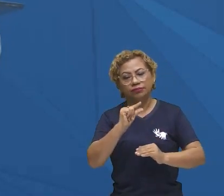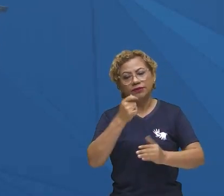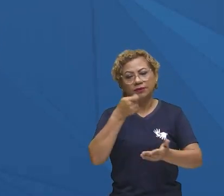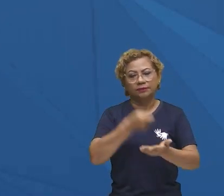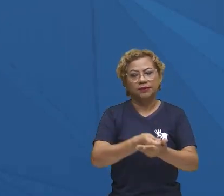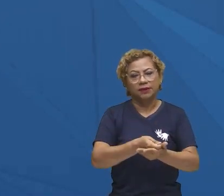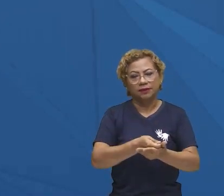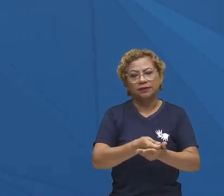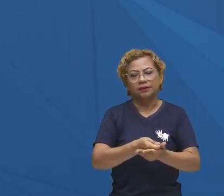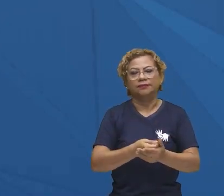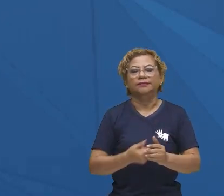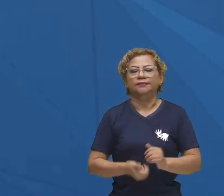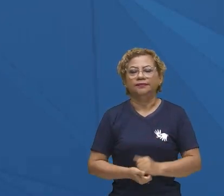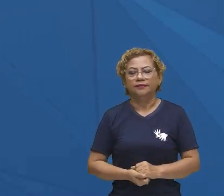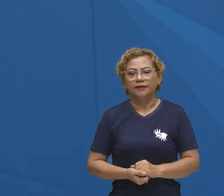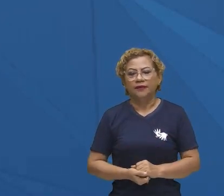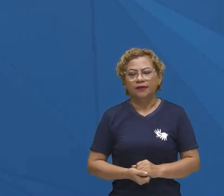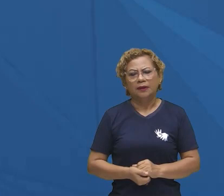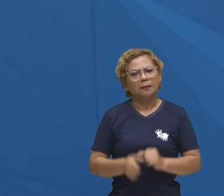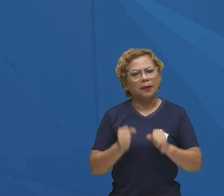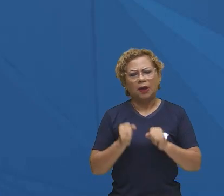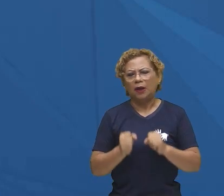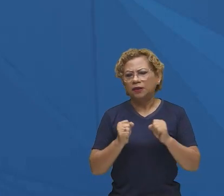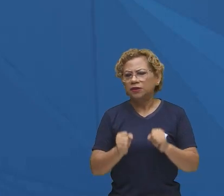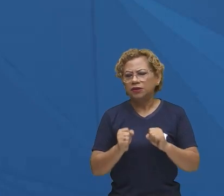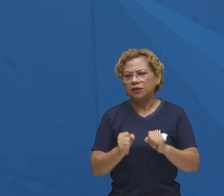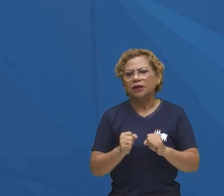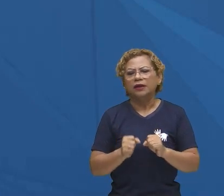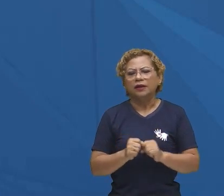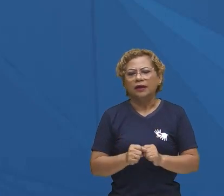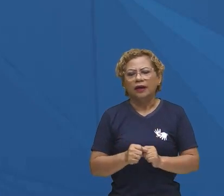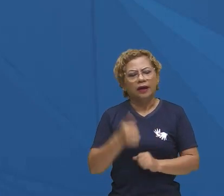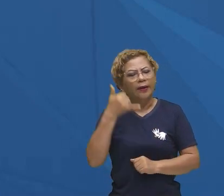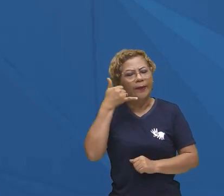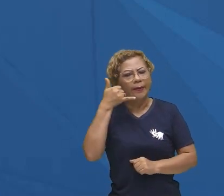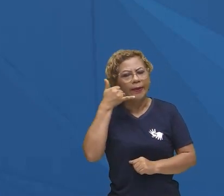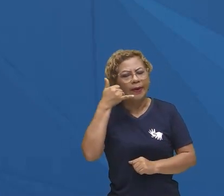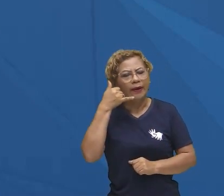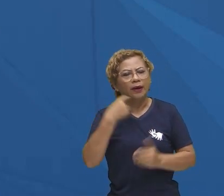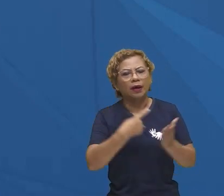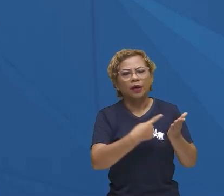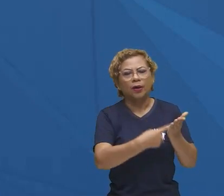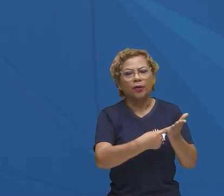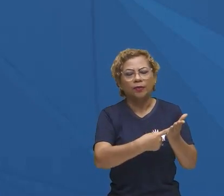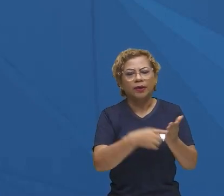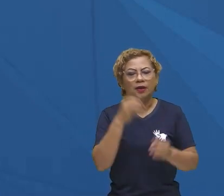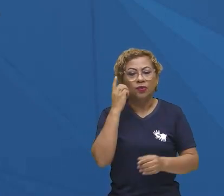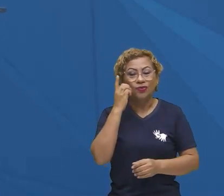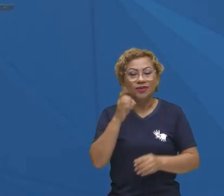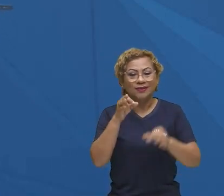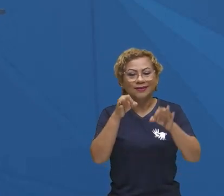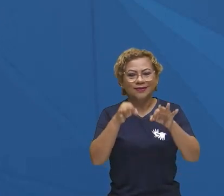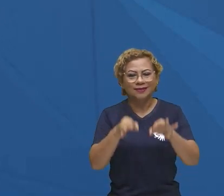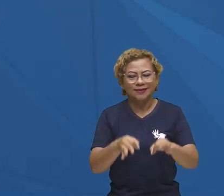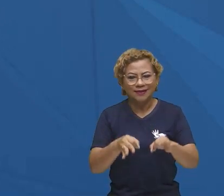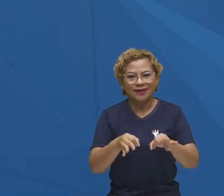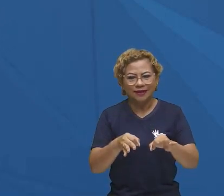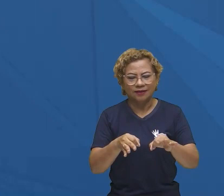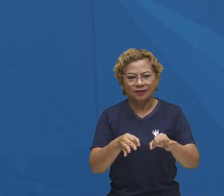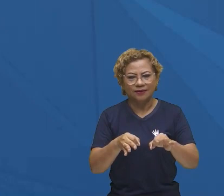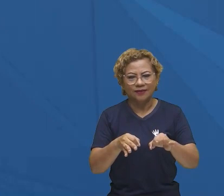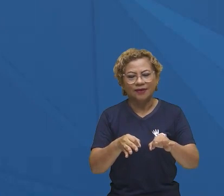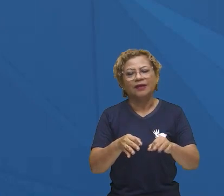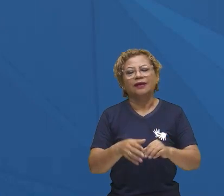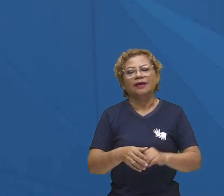você vai lá reservar um hotel, tá um preço super elevado e na mesma região, próxima ali na mesma localidade, tem alguém que